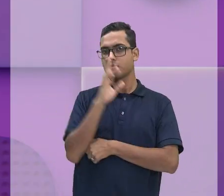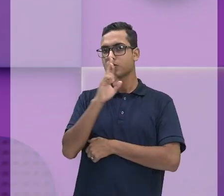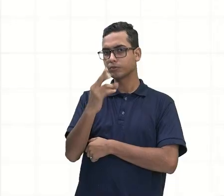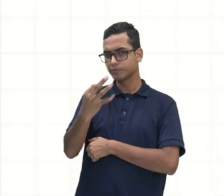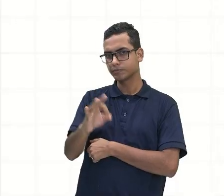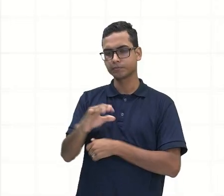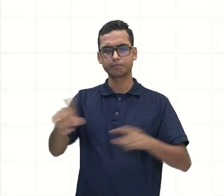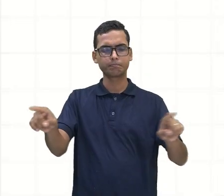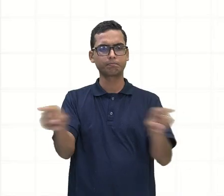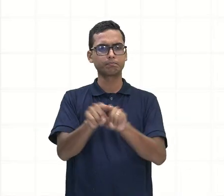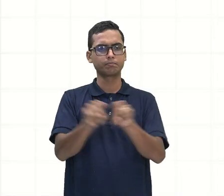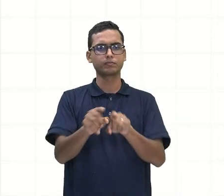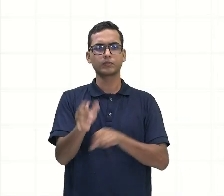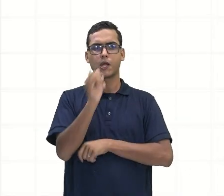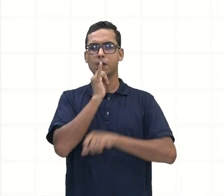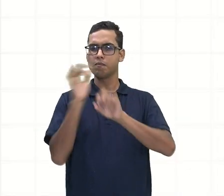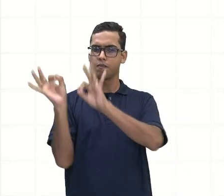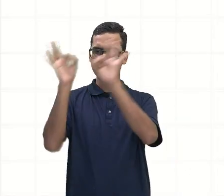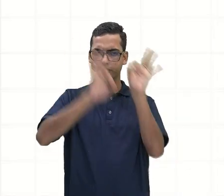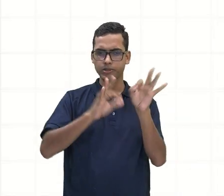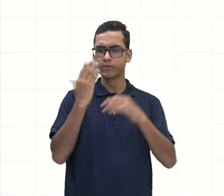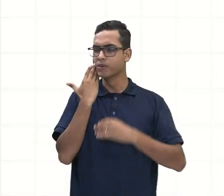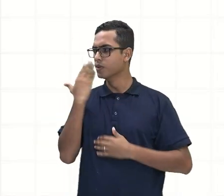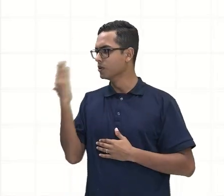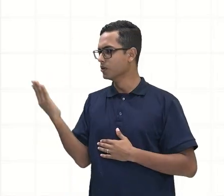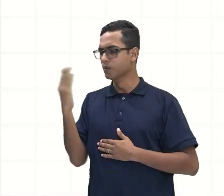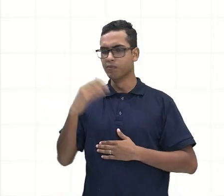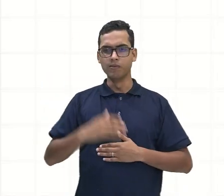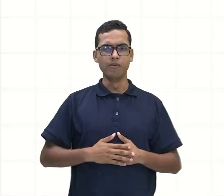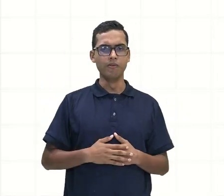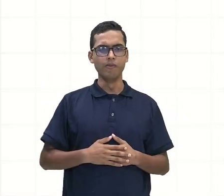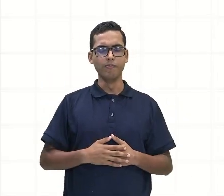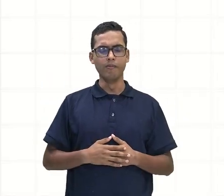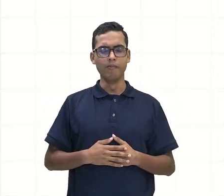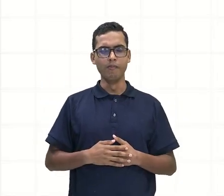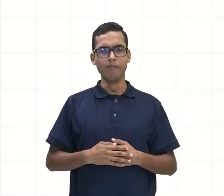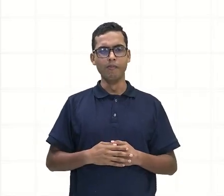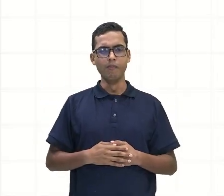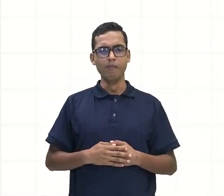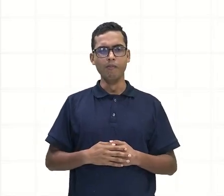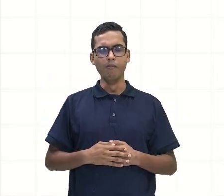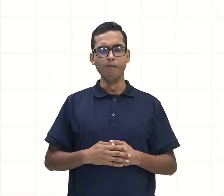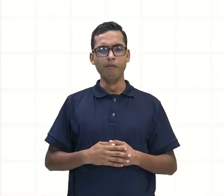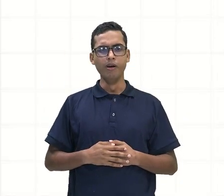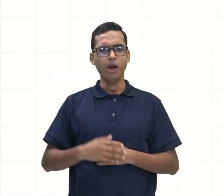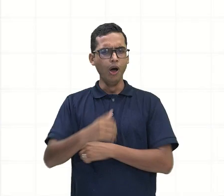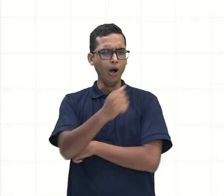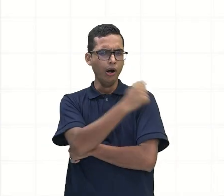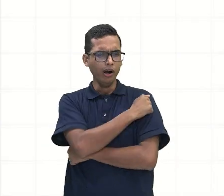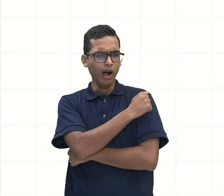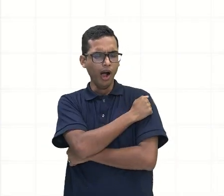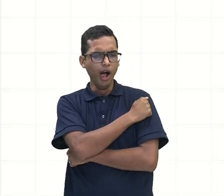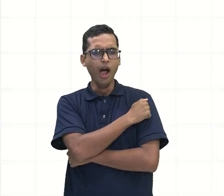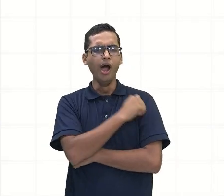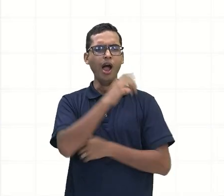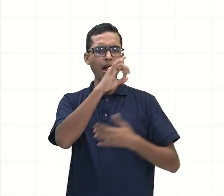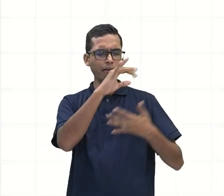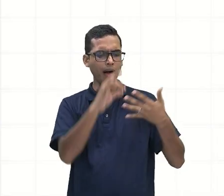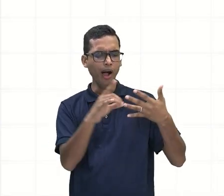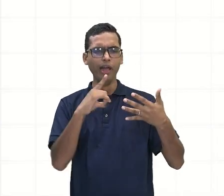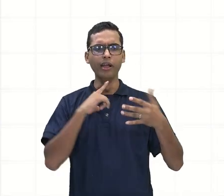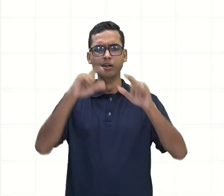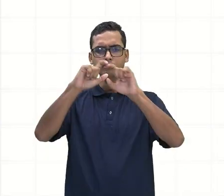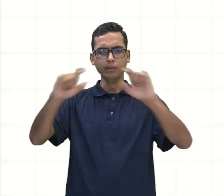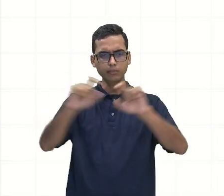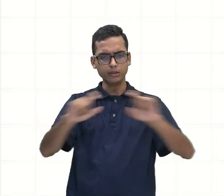tela alguns exemplos. Diz assim a nossa questão: cada aluno recebeu uma expressão no